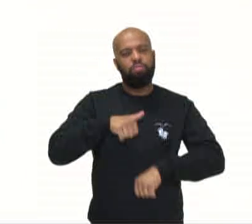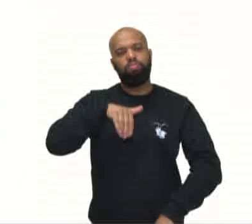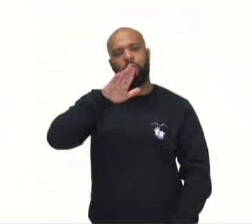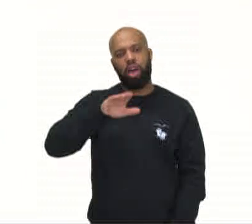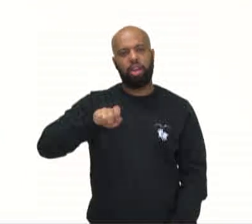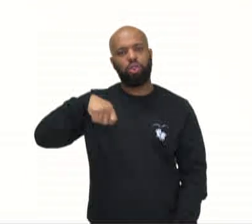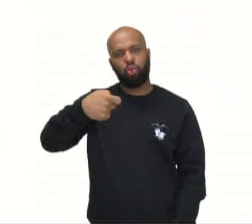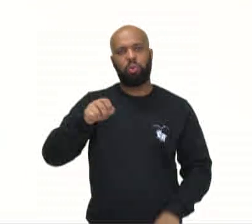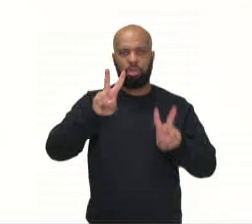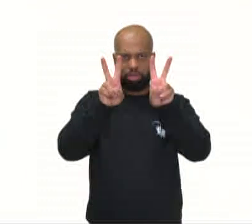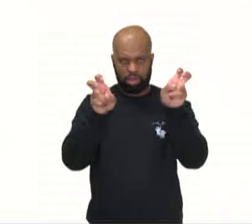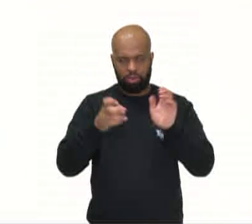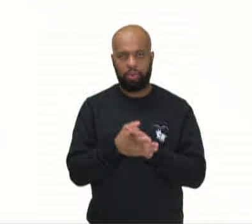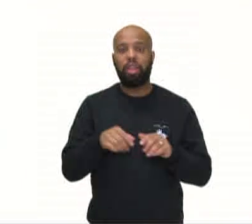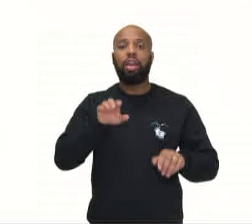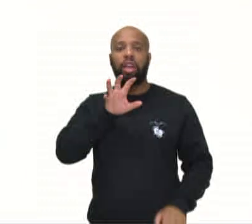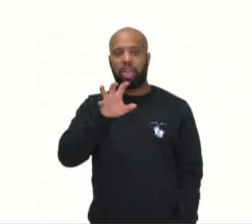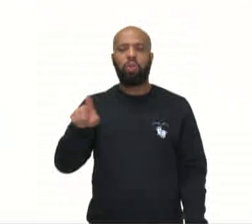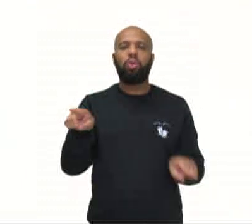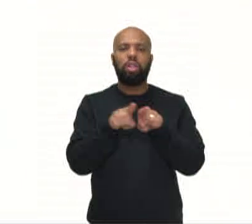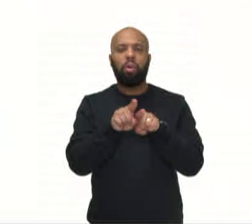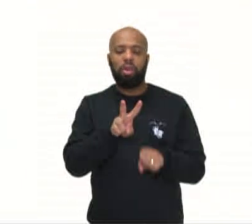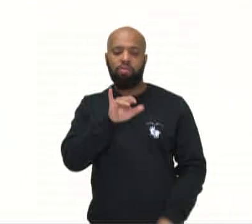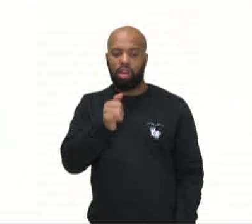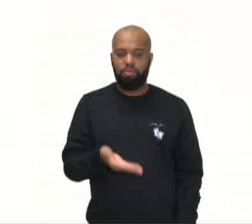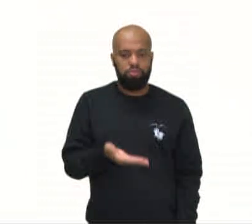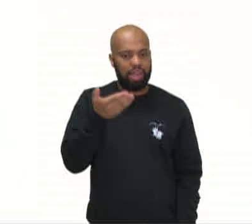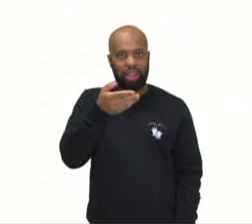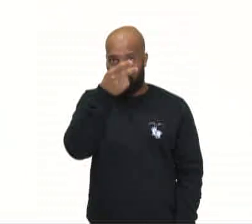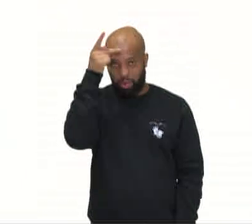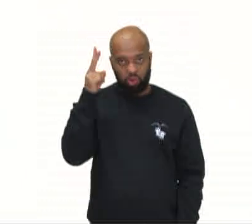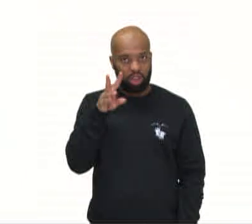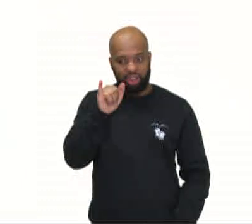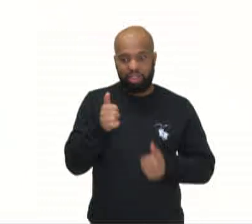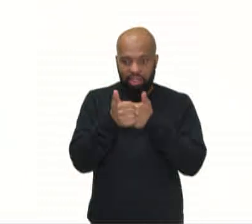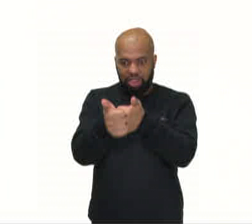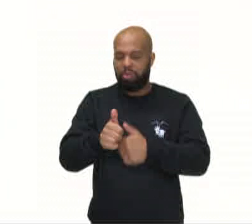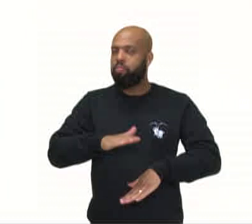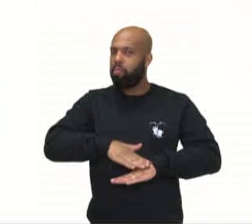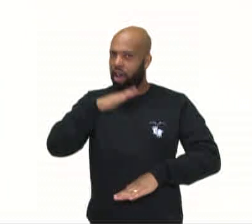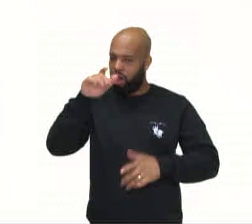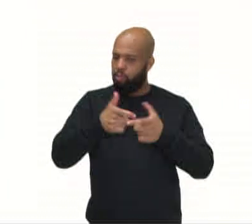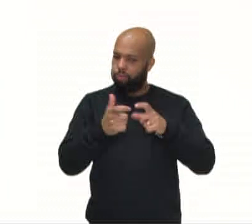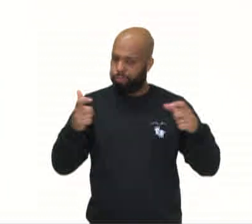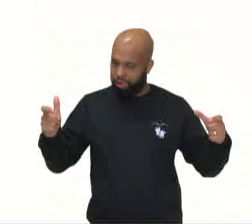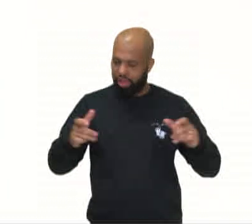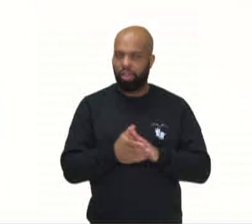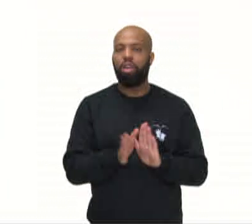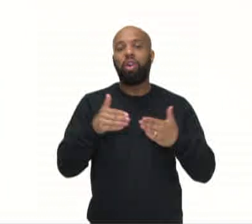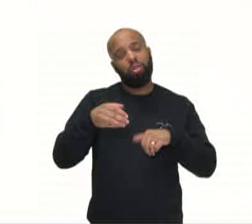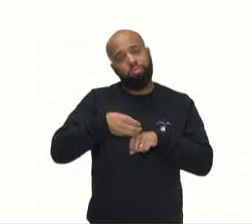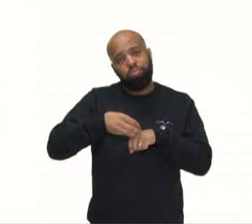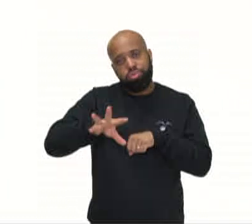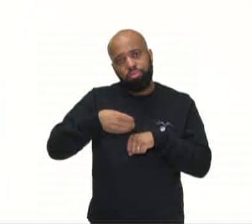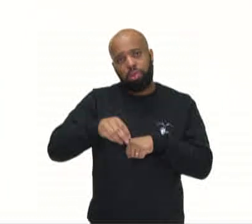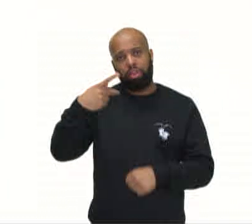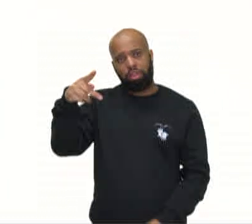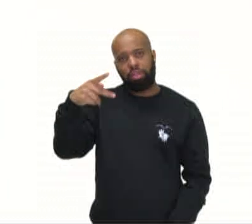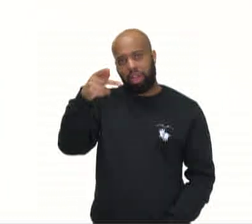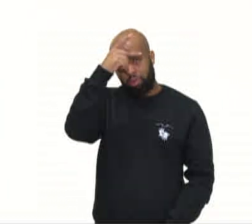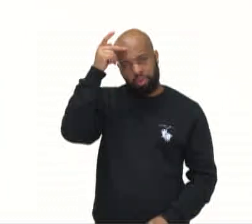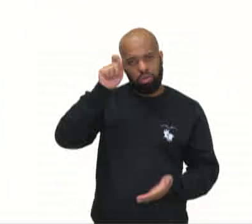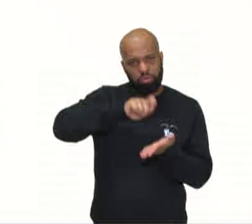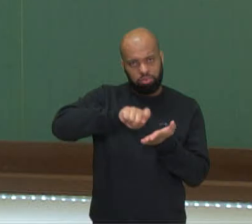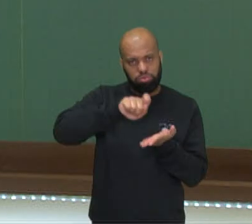assunto e que isso aumentaria a audiência. Então, vocês viram que essa foi a sugestão, né, que